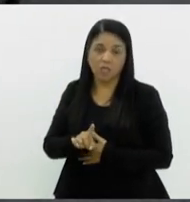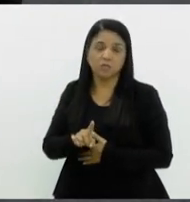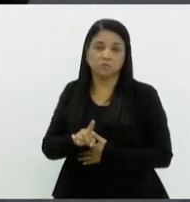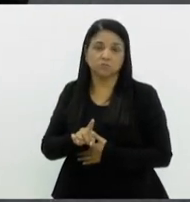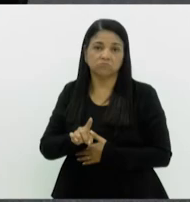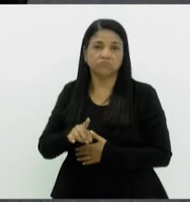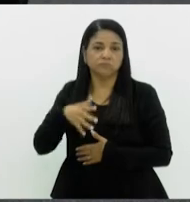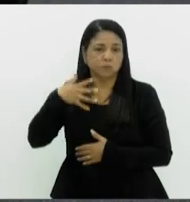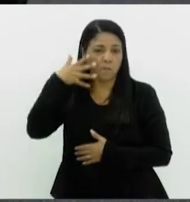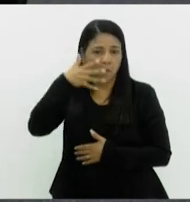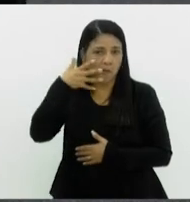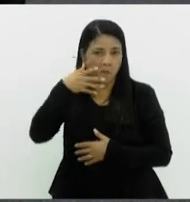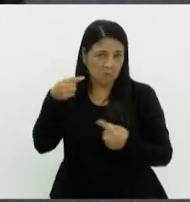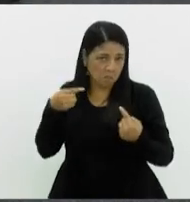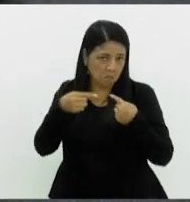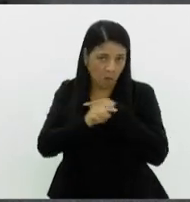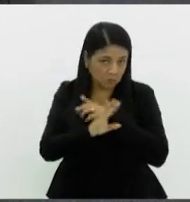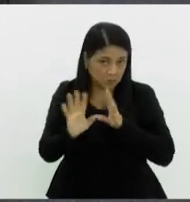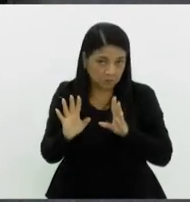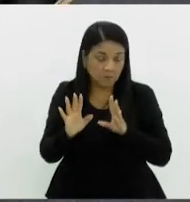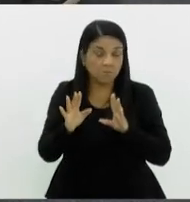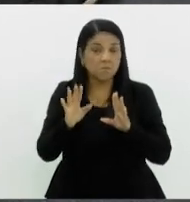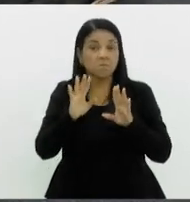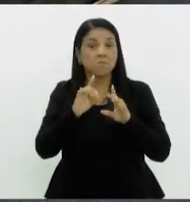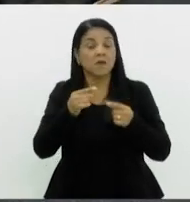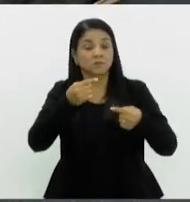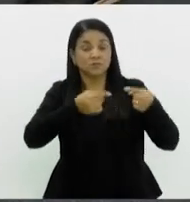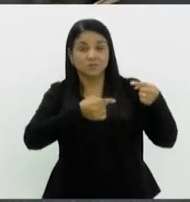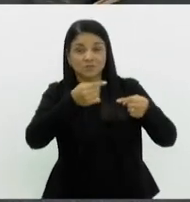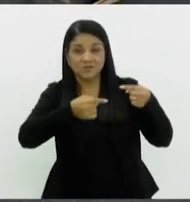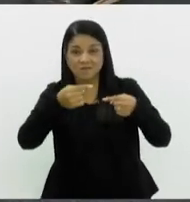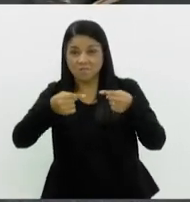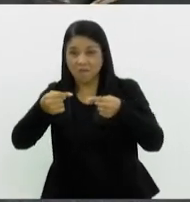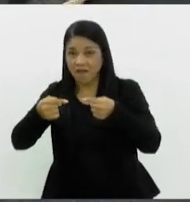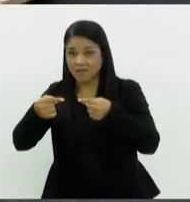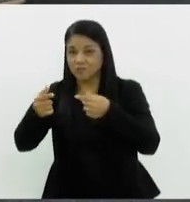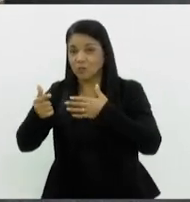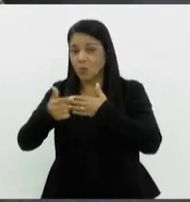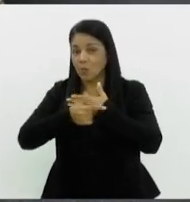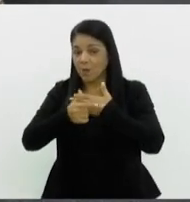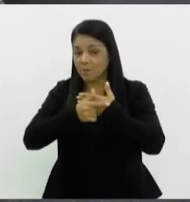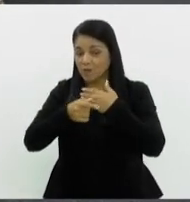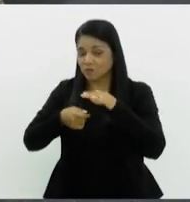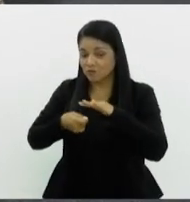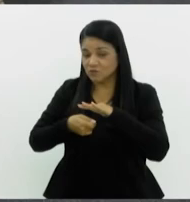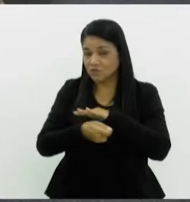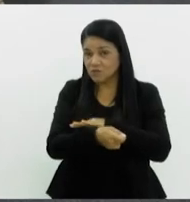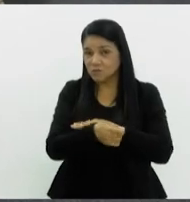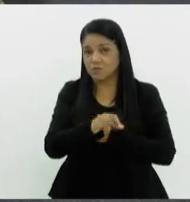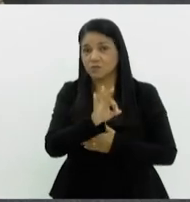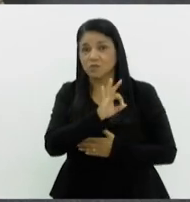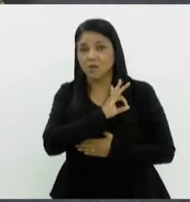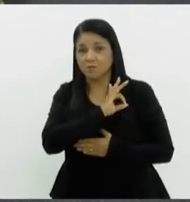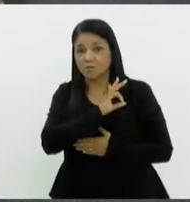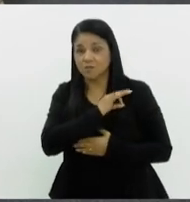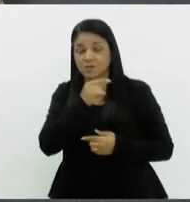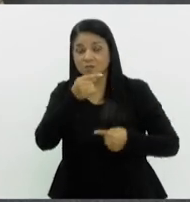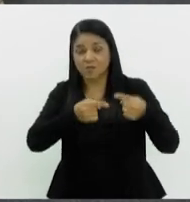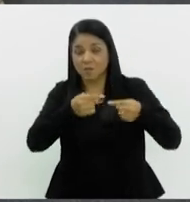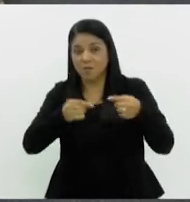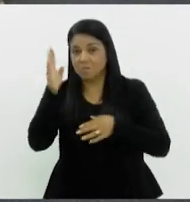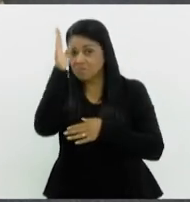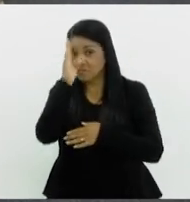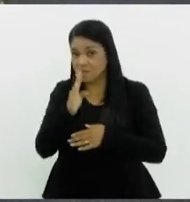manifestar contrariedade, no entanto, o debate de qual o papel dos investimentos nas polícias é um debate nacional e até